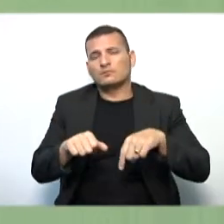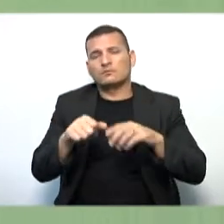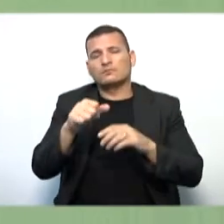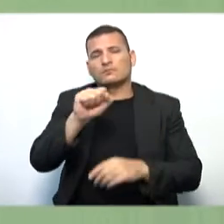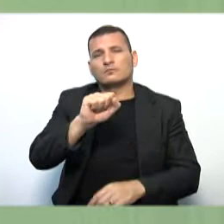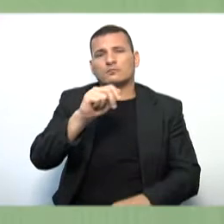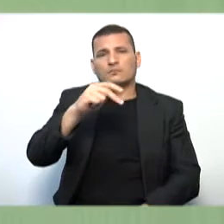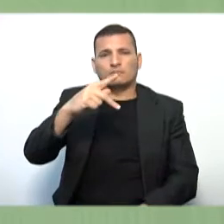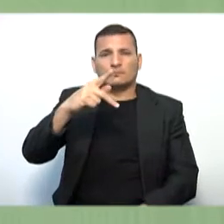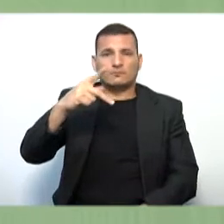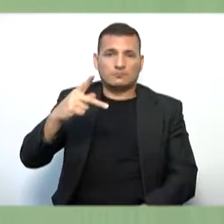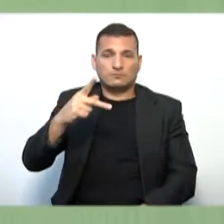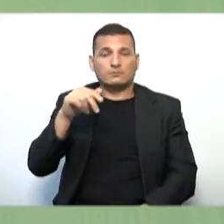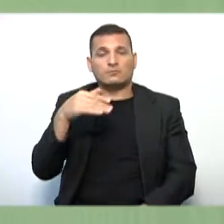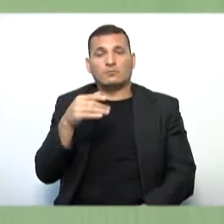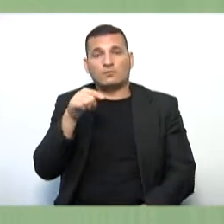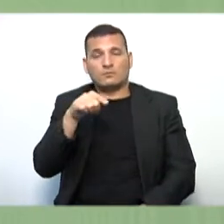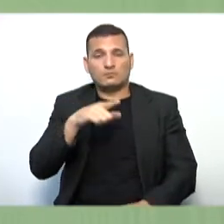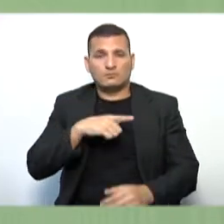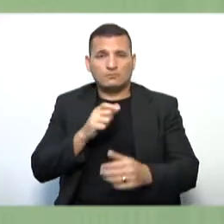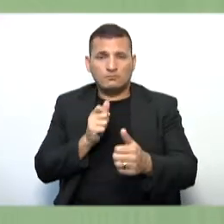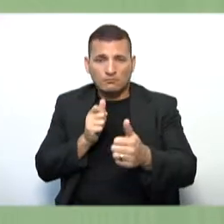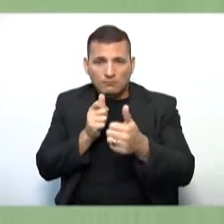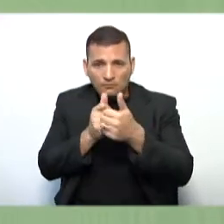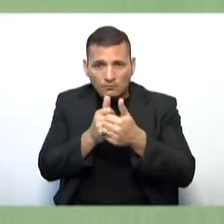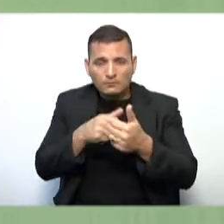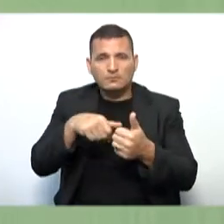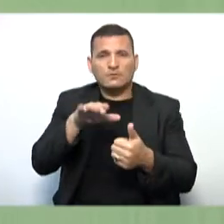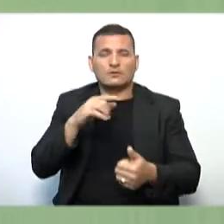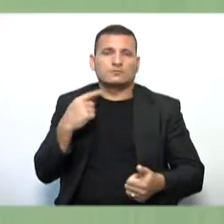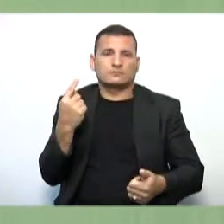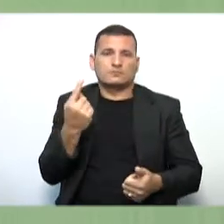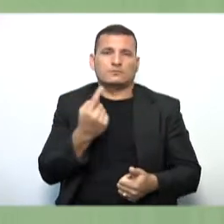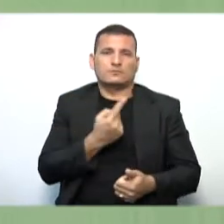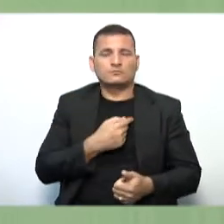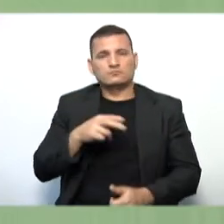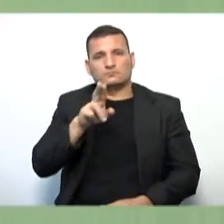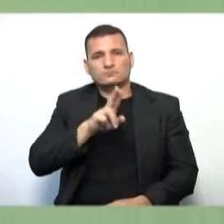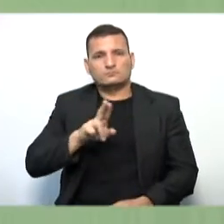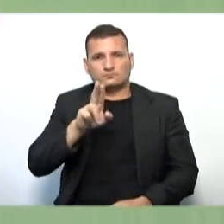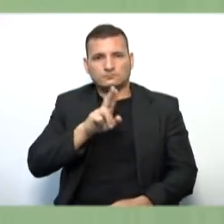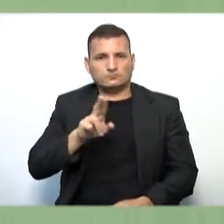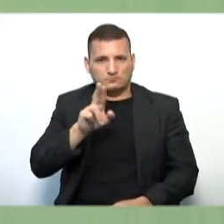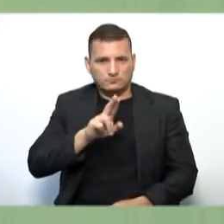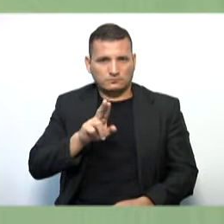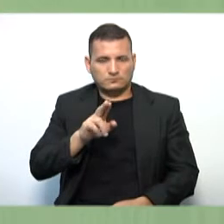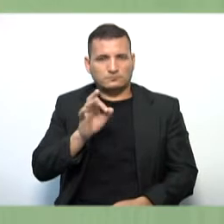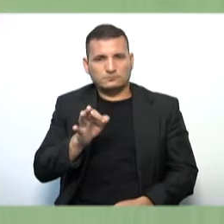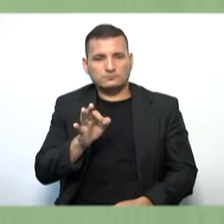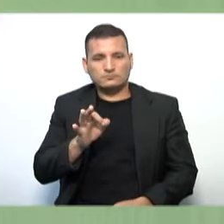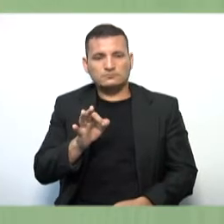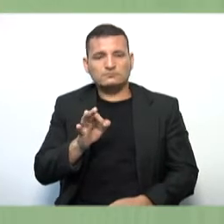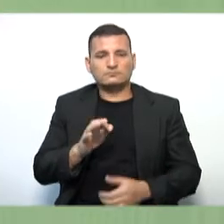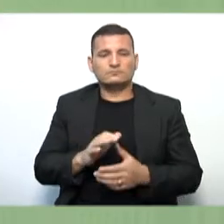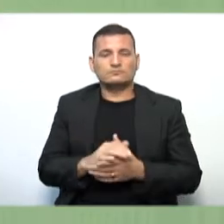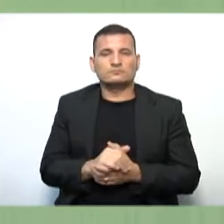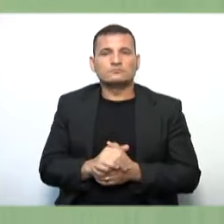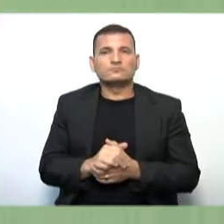eles ficam mais próximos, mais próximos de nós que estamos usando os softwares, né? Então, eles